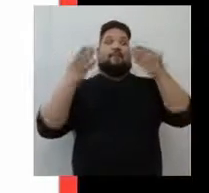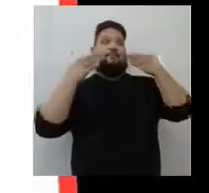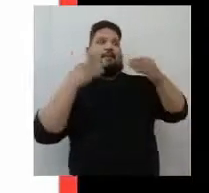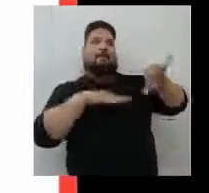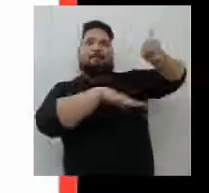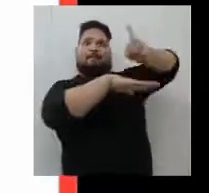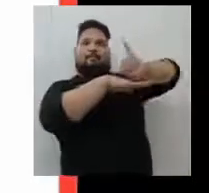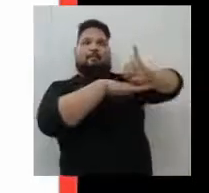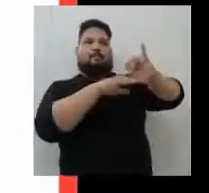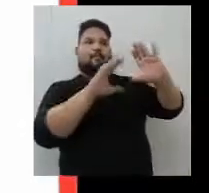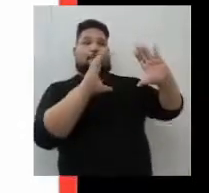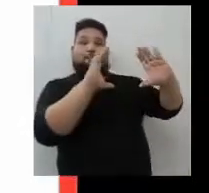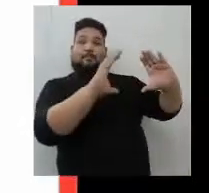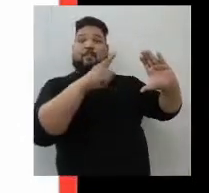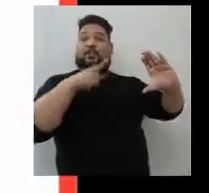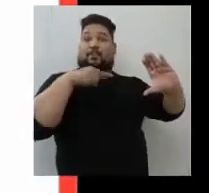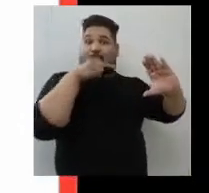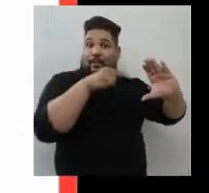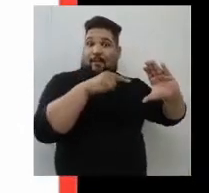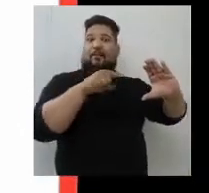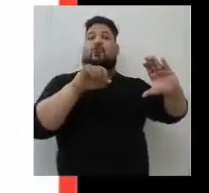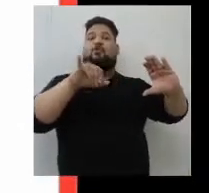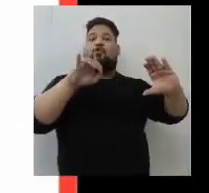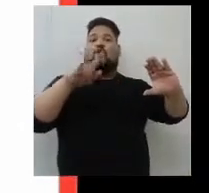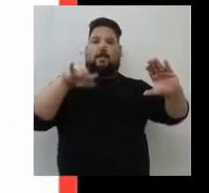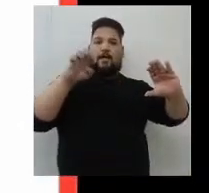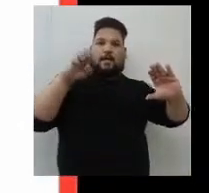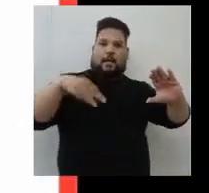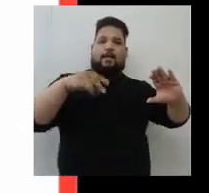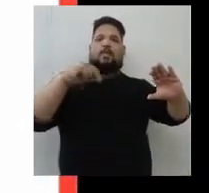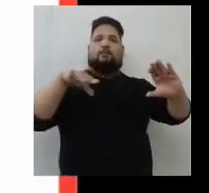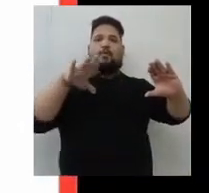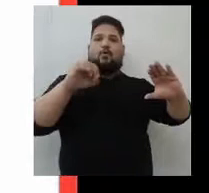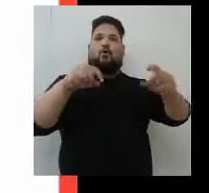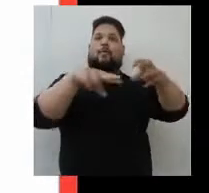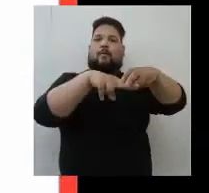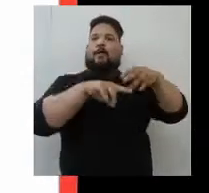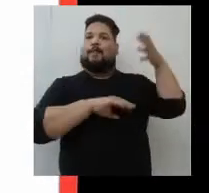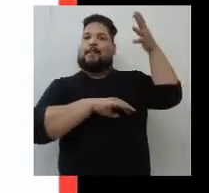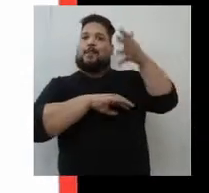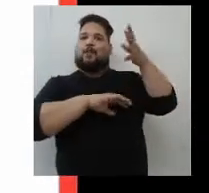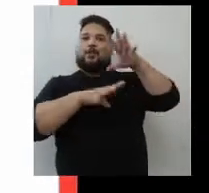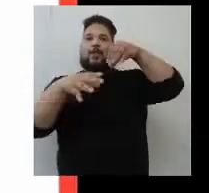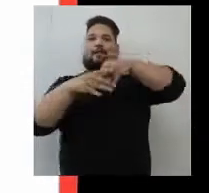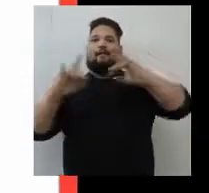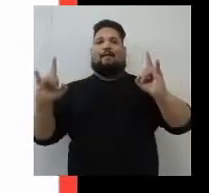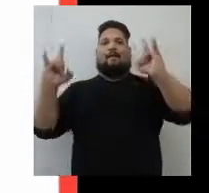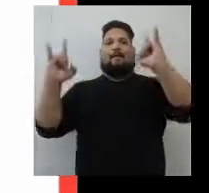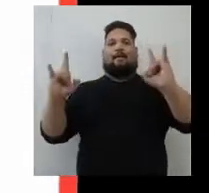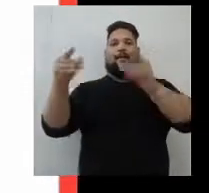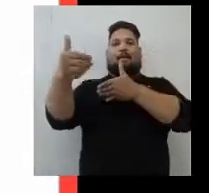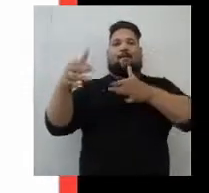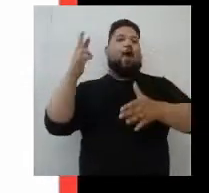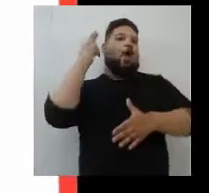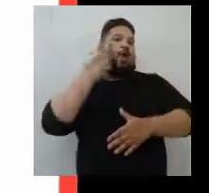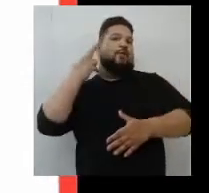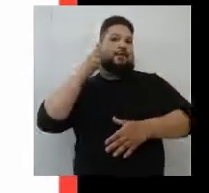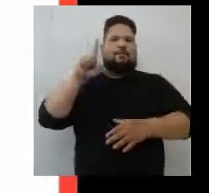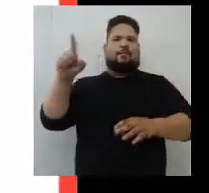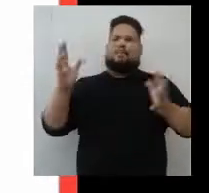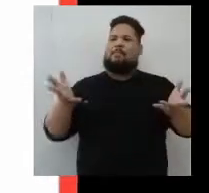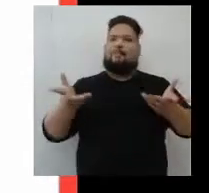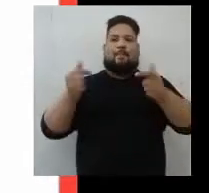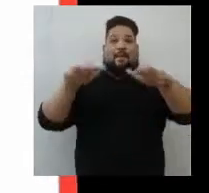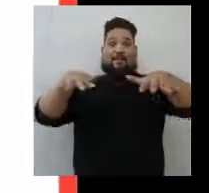Nabuco fazendo referência a um dos seus discursos dentro daquela casa de shows, daquela casa de espetáculo, maravilhosa,